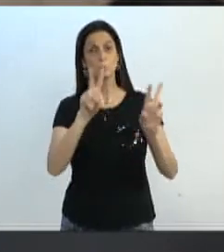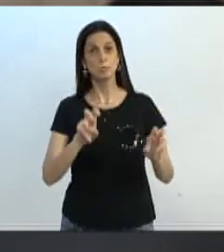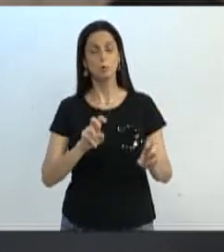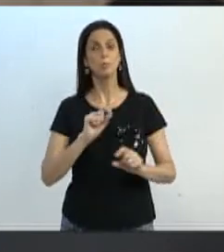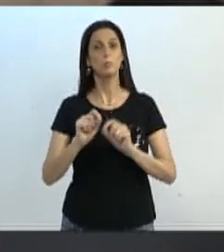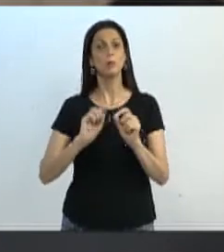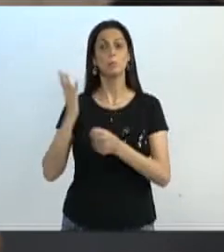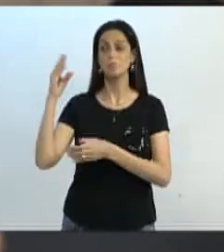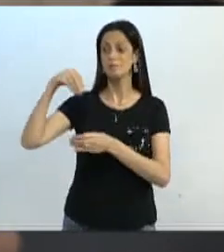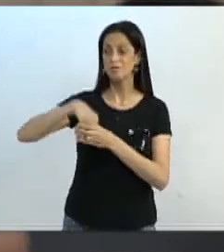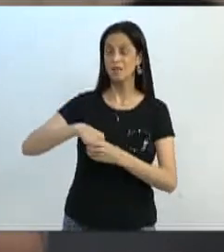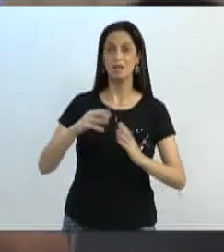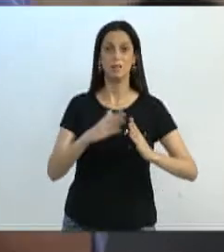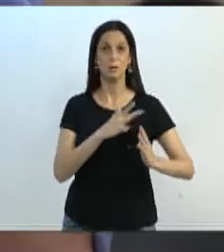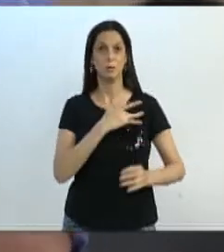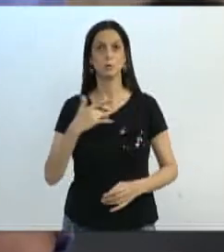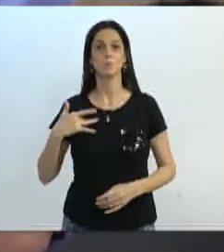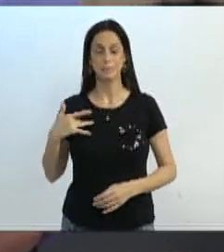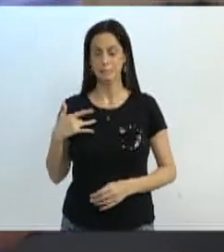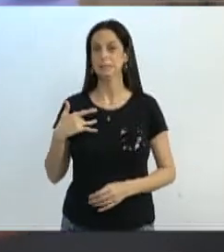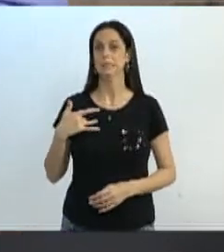demandas, e está mesmo